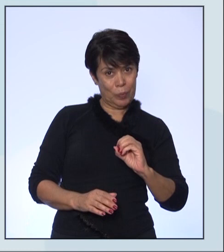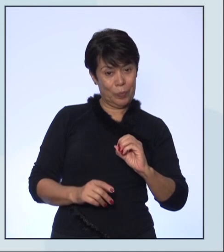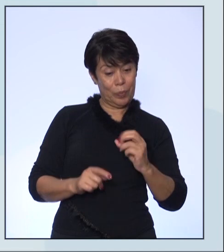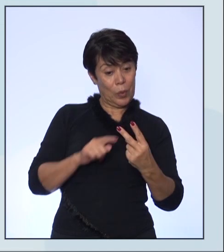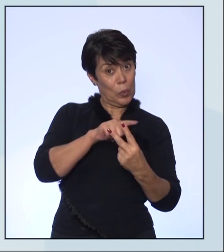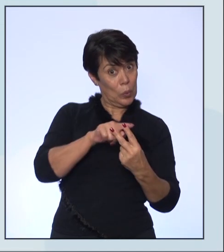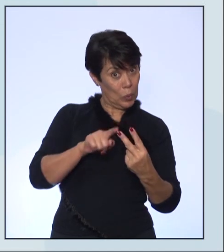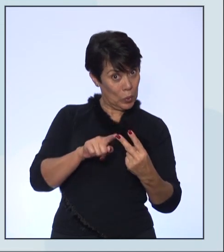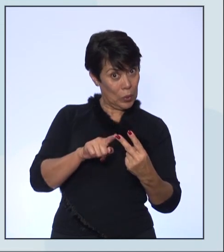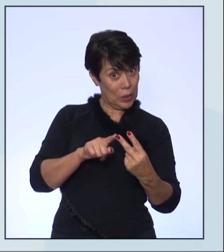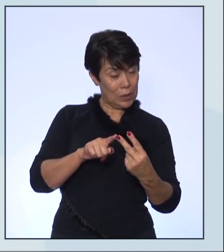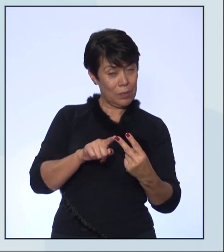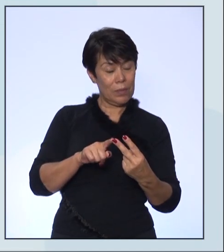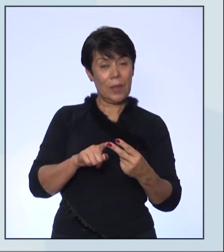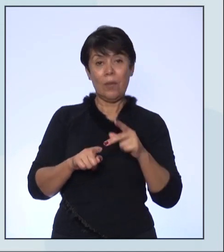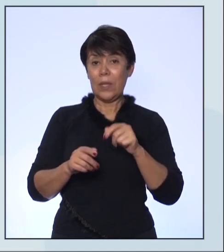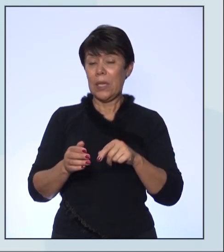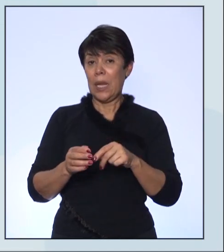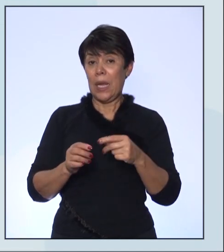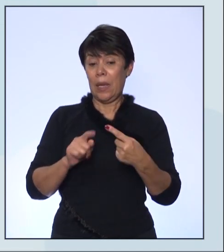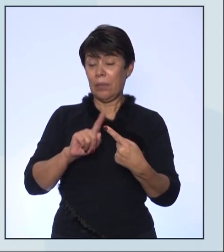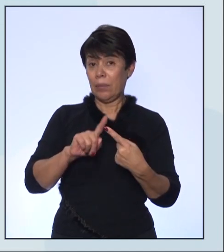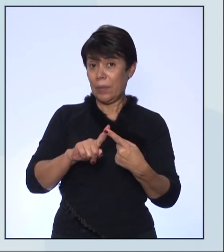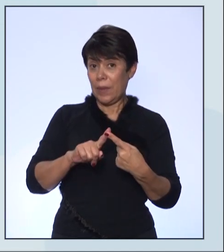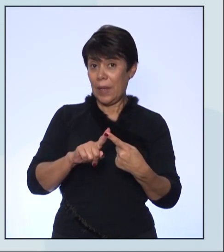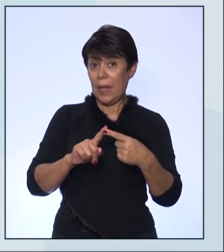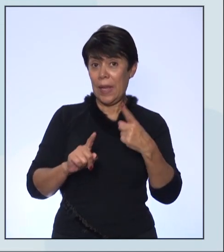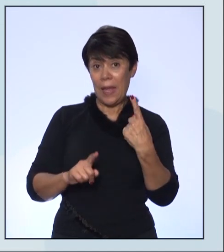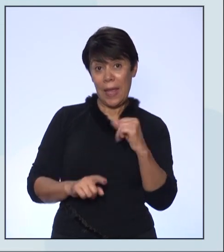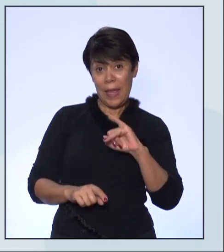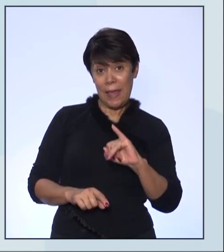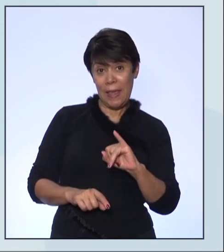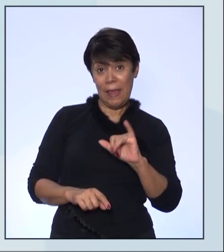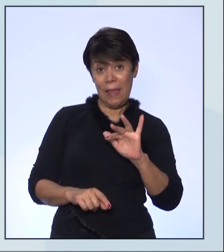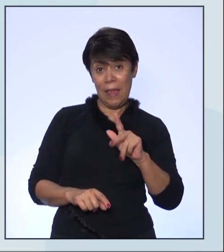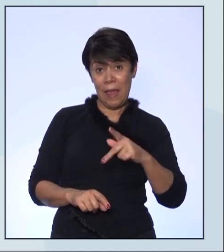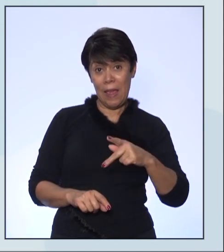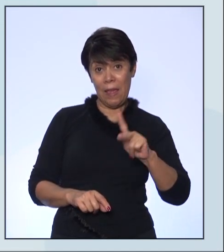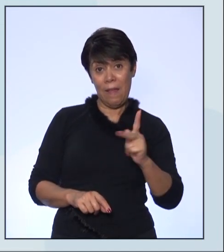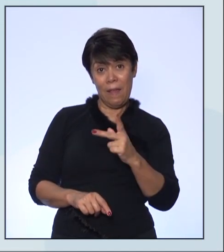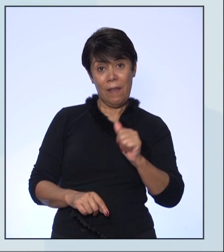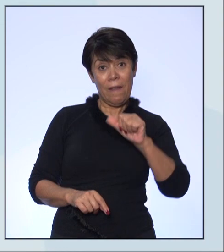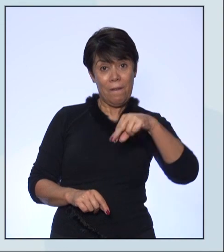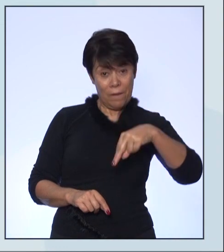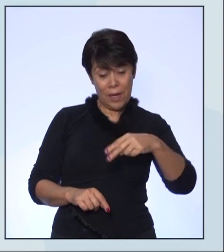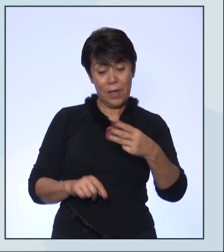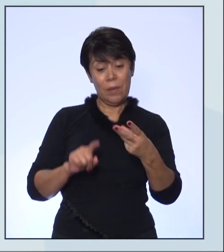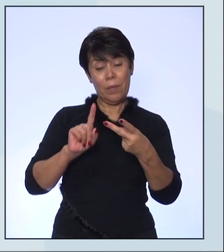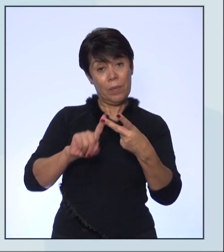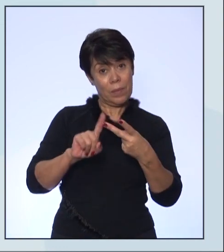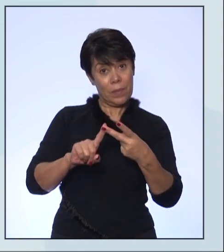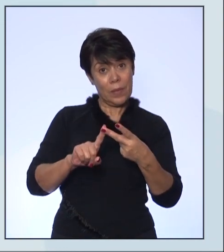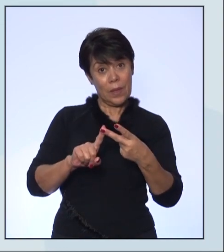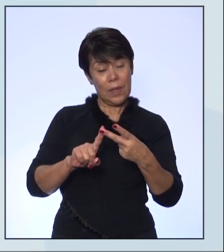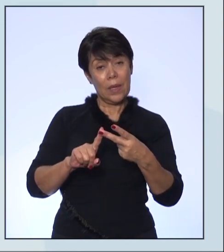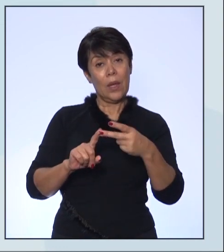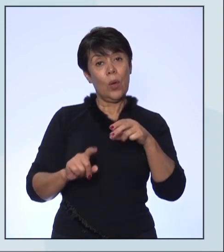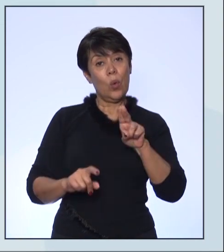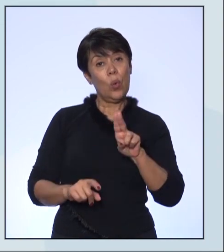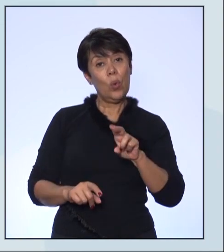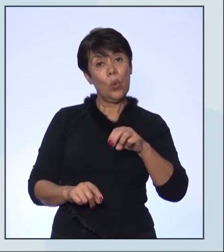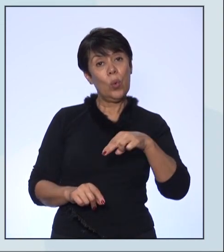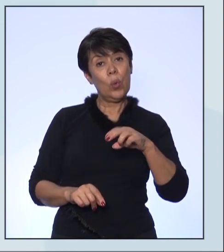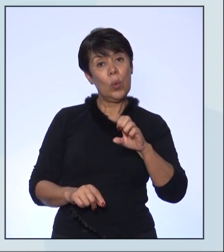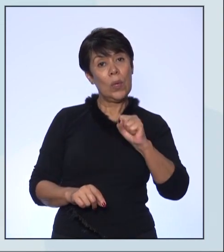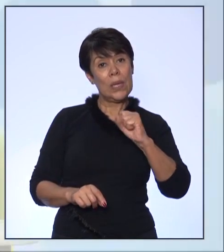pesquisada tanto nos patrimônios culturais da humanidade reconhecidos pelo IPHAN, quanto nos patrimônios culturais mundiais listados aí pela Unesco,